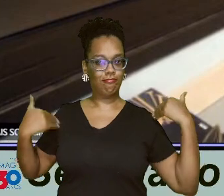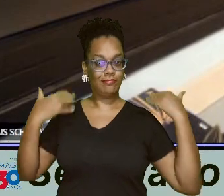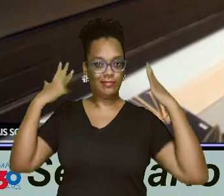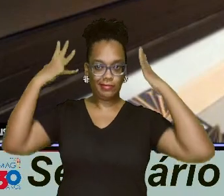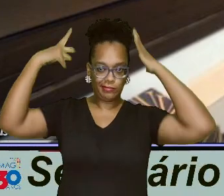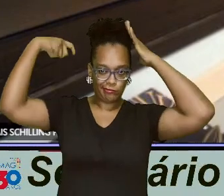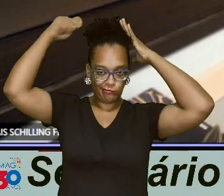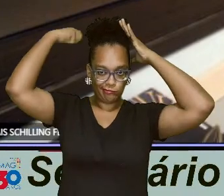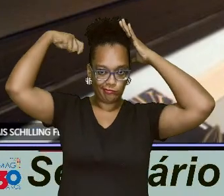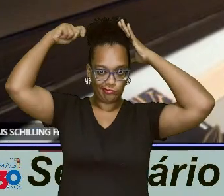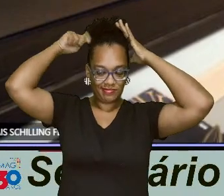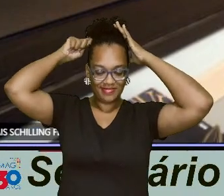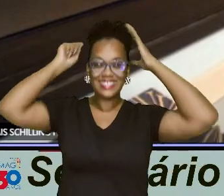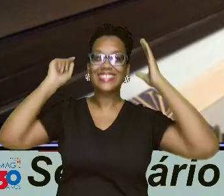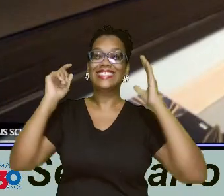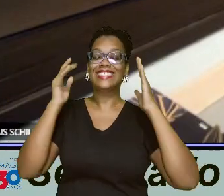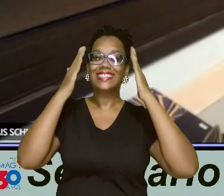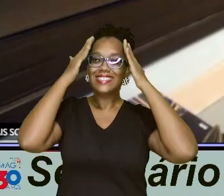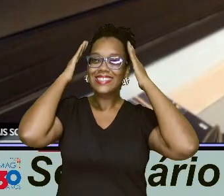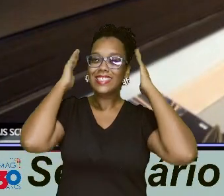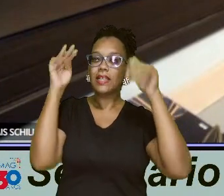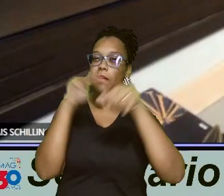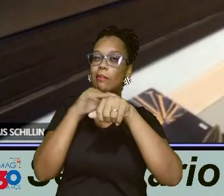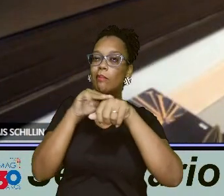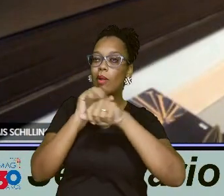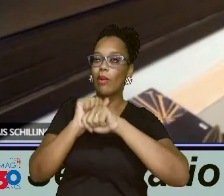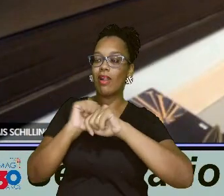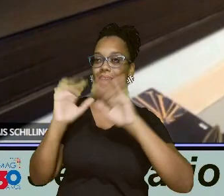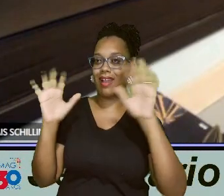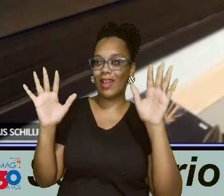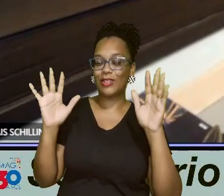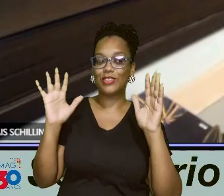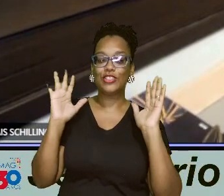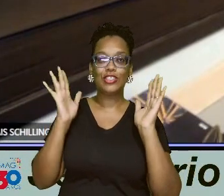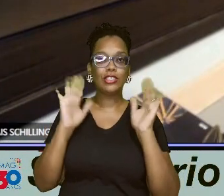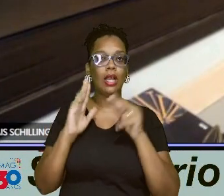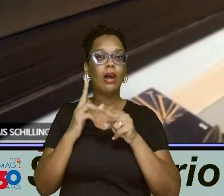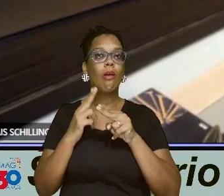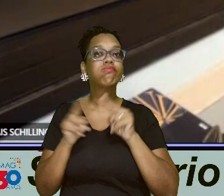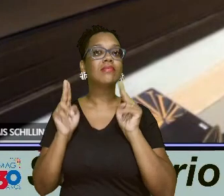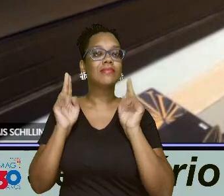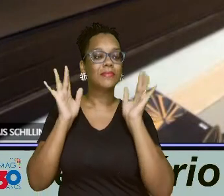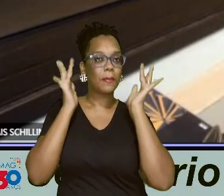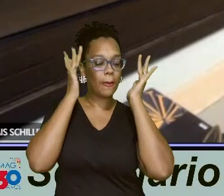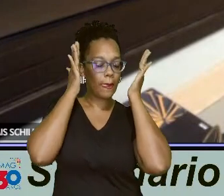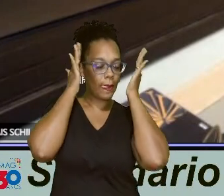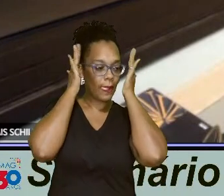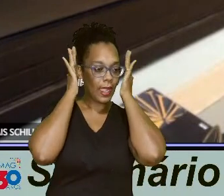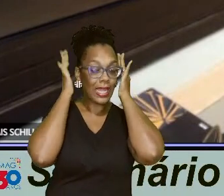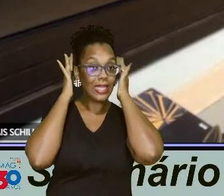presos. São um castanho claro, que já esconde, assim,